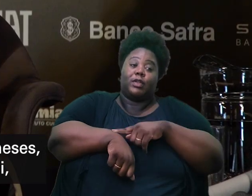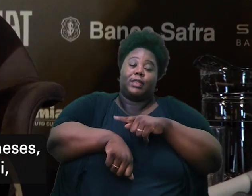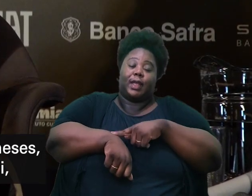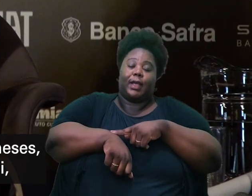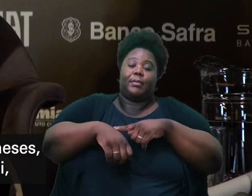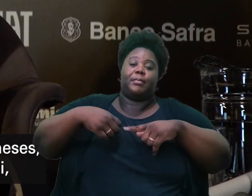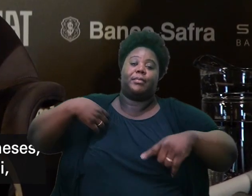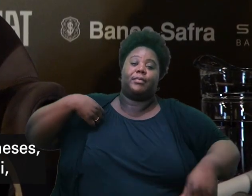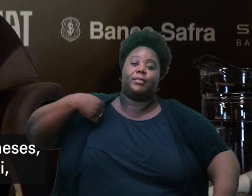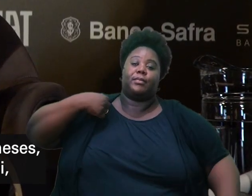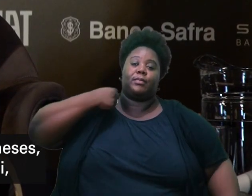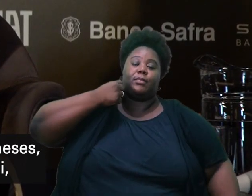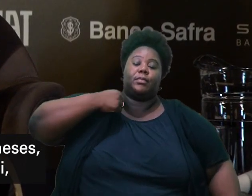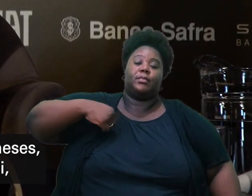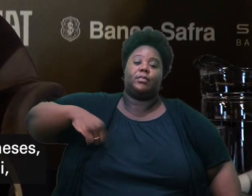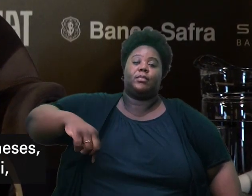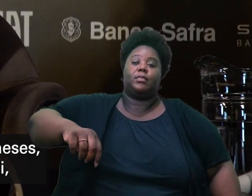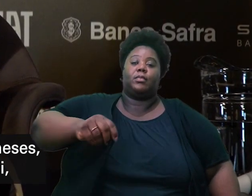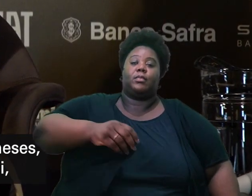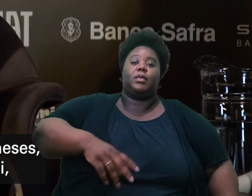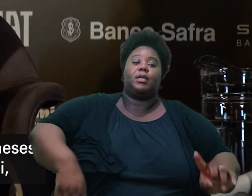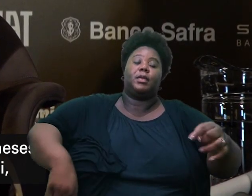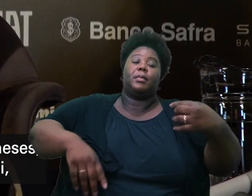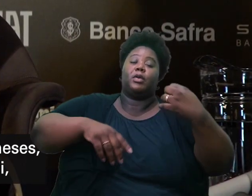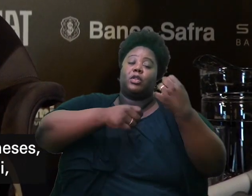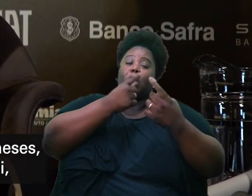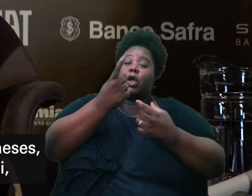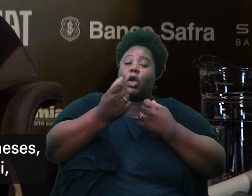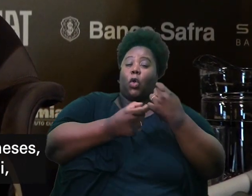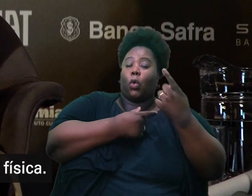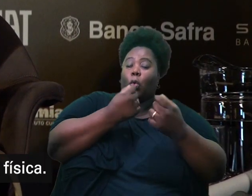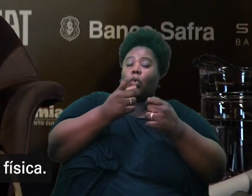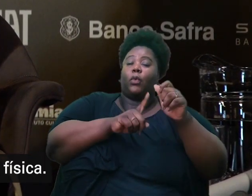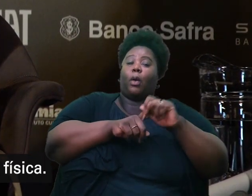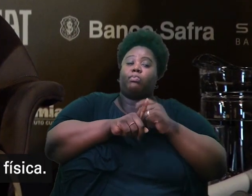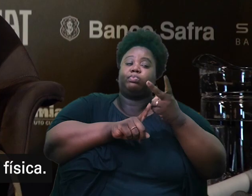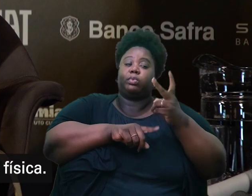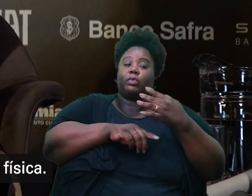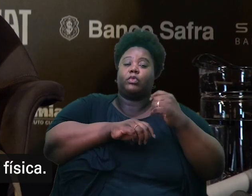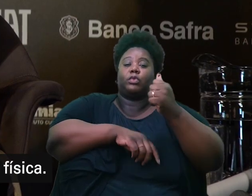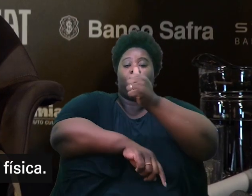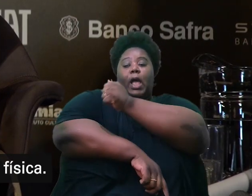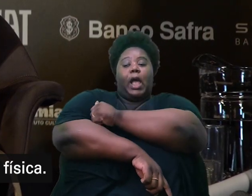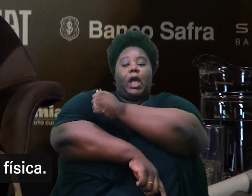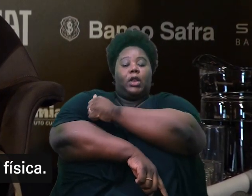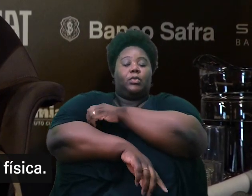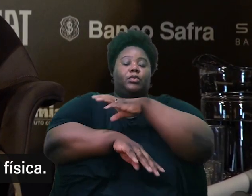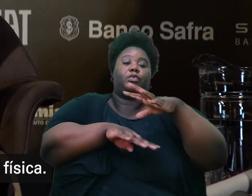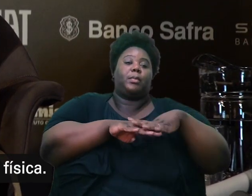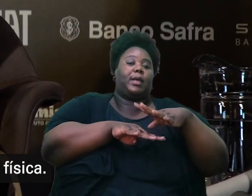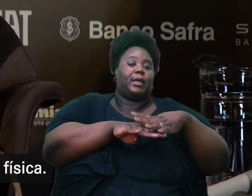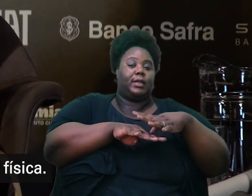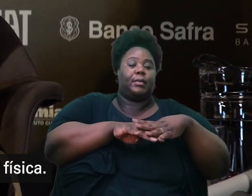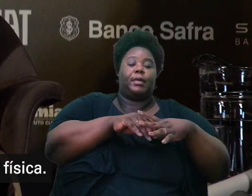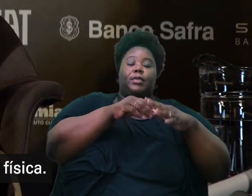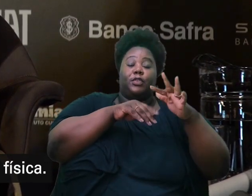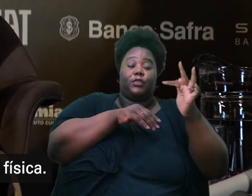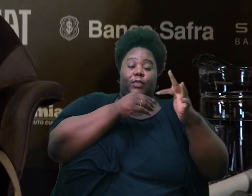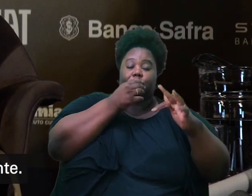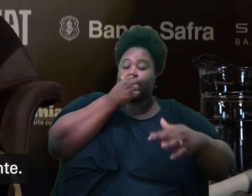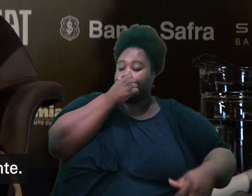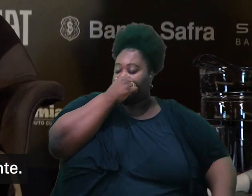eu ainda, por alguns meses, mantive alguns alunos meus aqui em Belo Horizonte de matemática e de